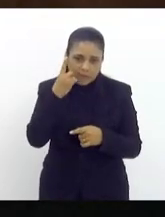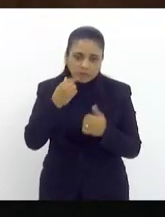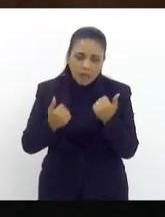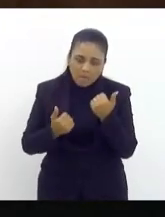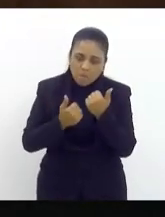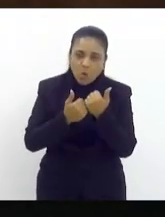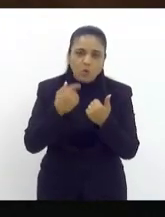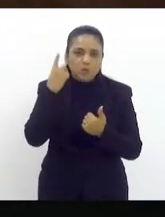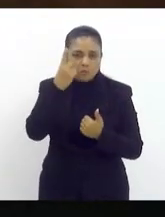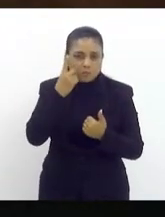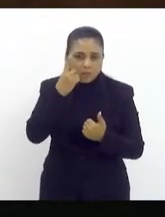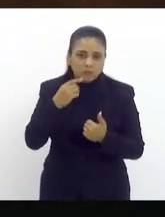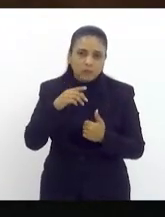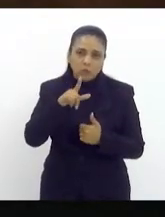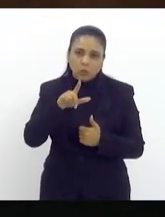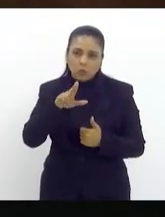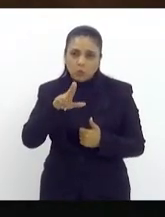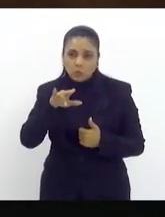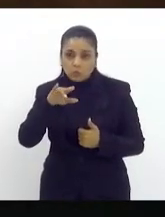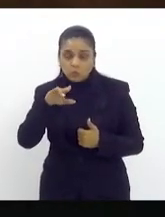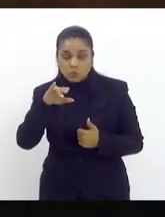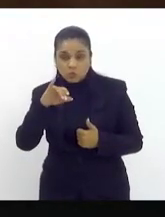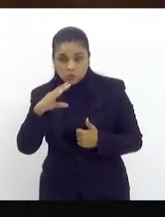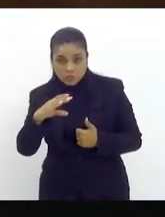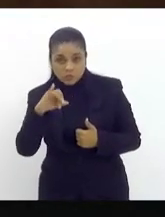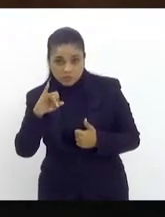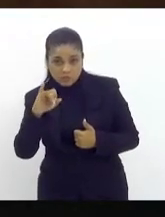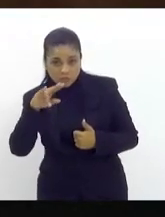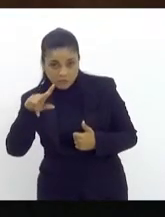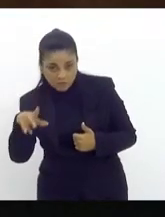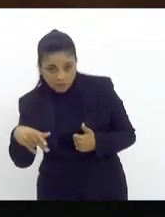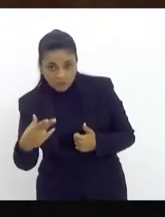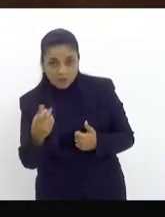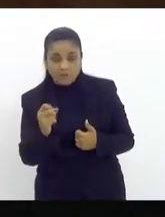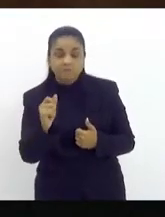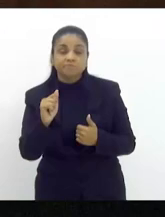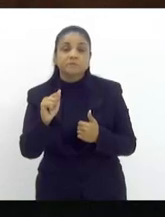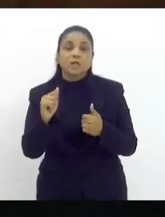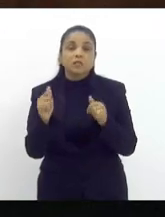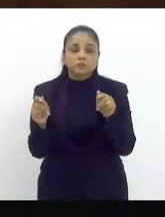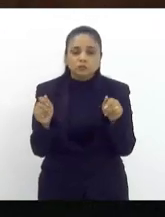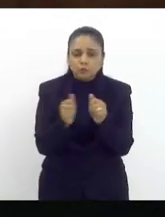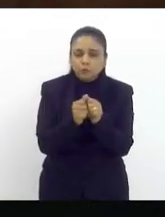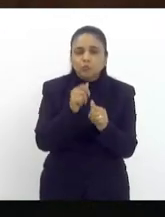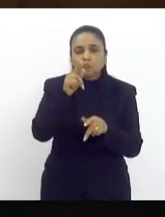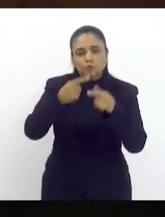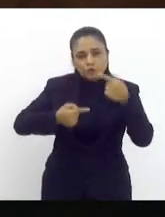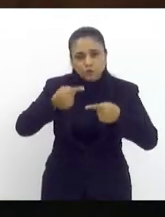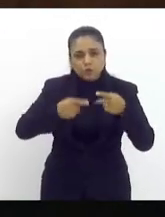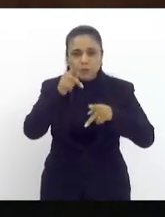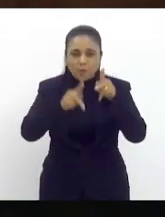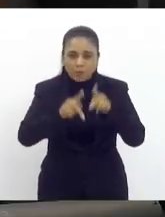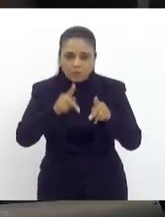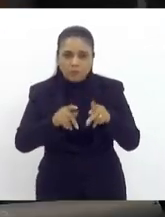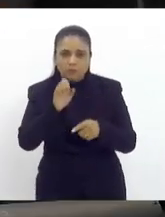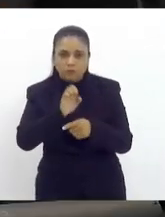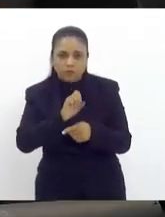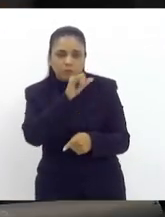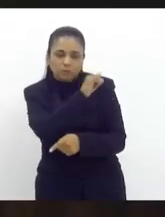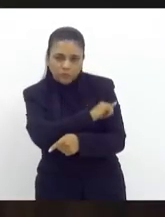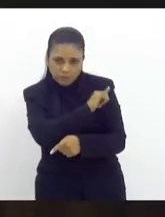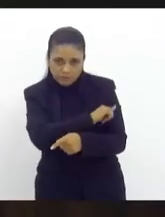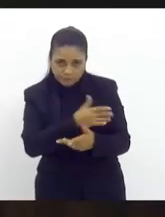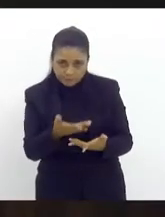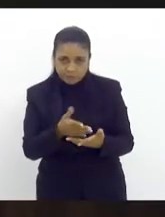semana e construa um projeto adequado para a população da Zona Oeste, para a população do estado do Rio de Janeiro. Muito obrigado.